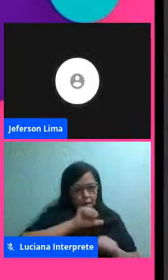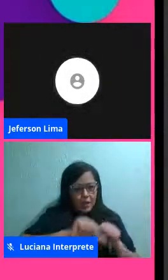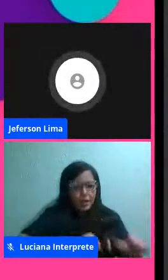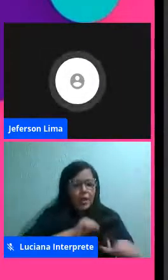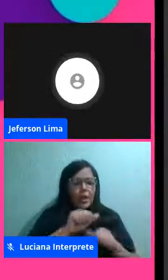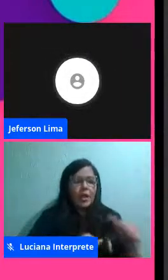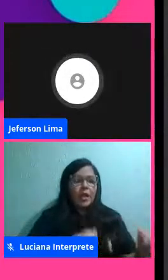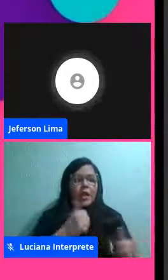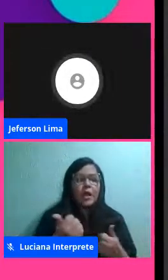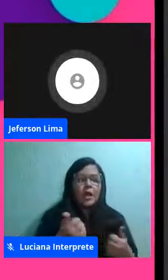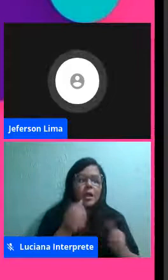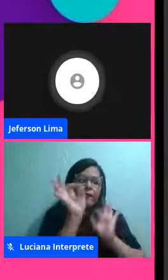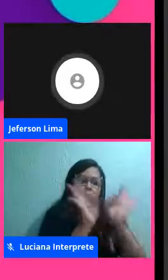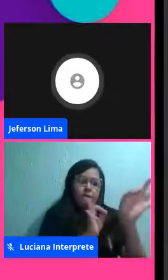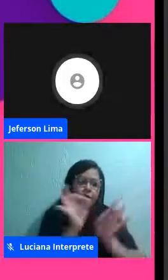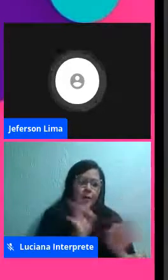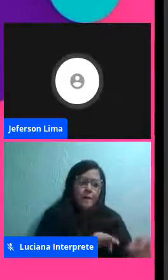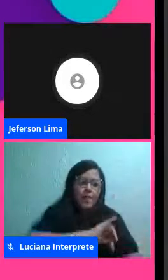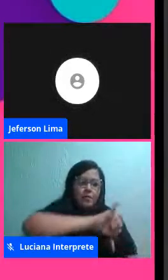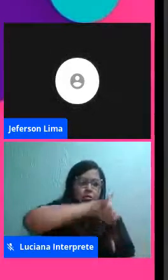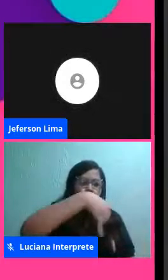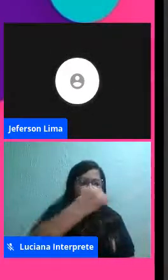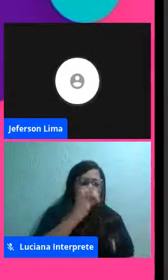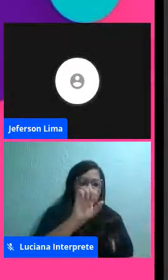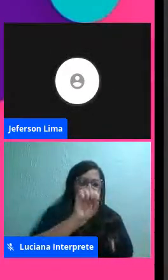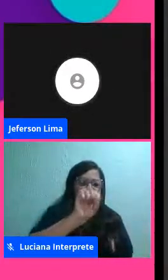ok? Já para facilitar toda a nossa vida, né?